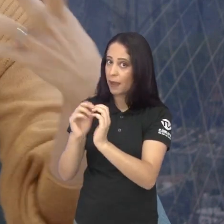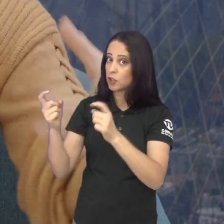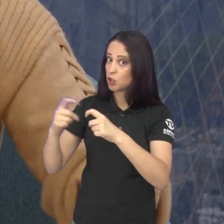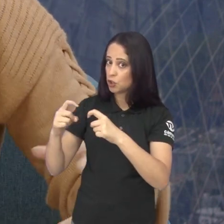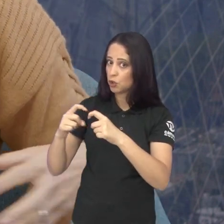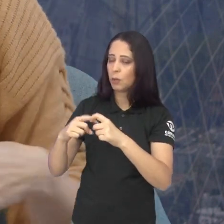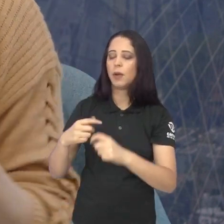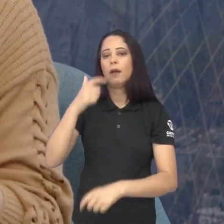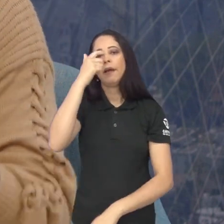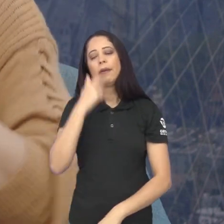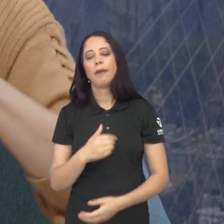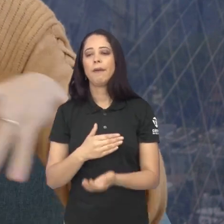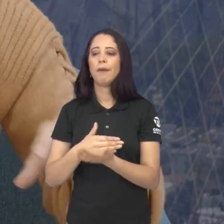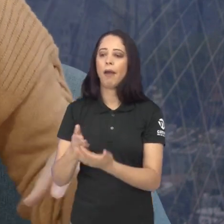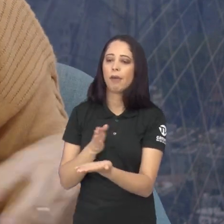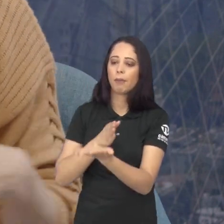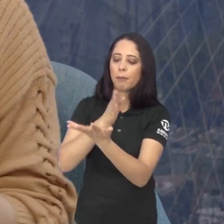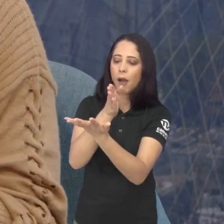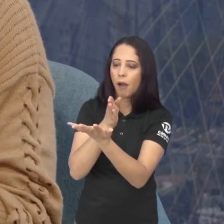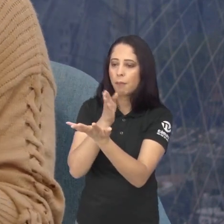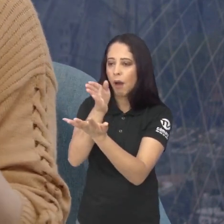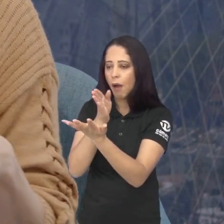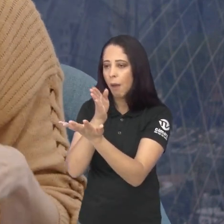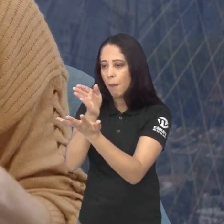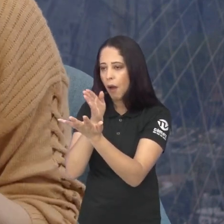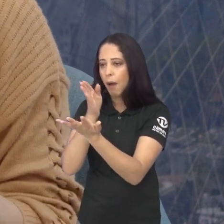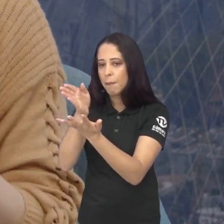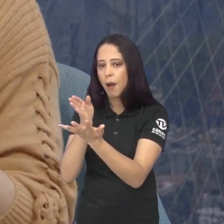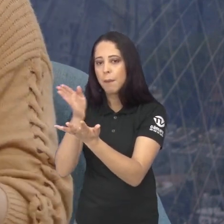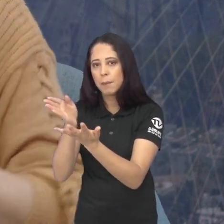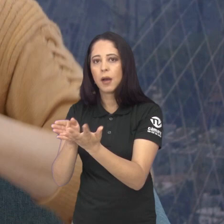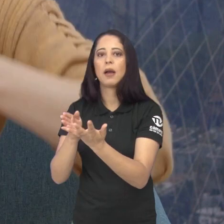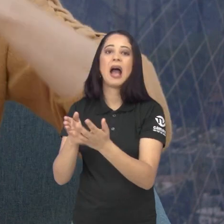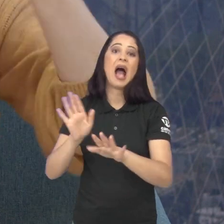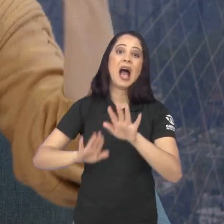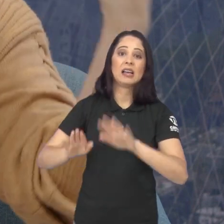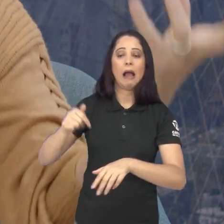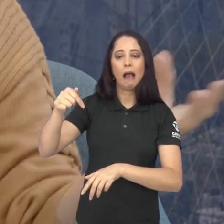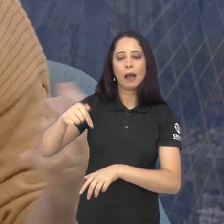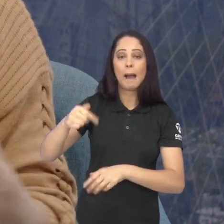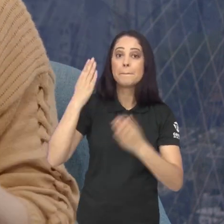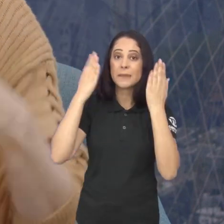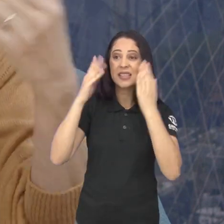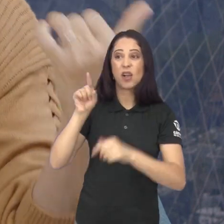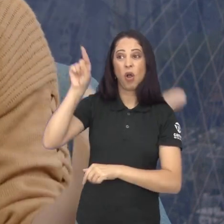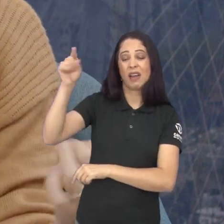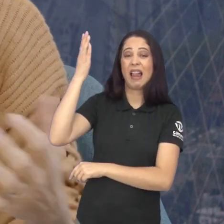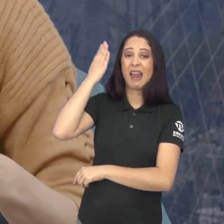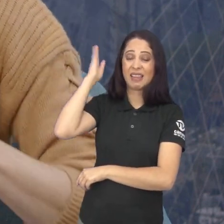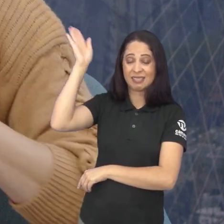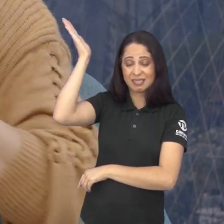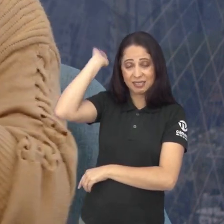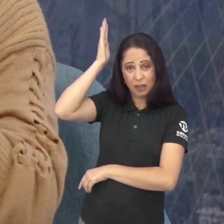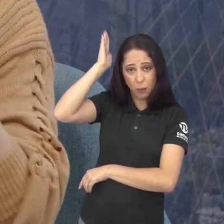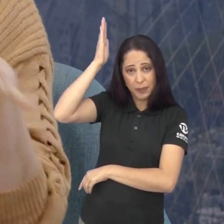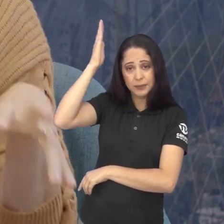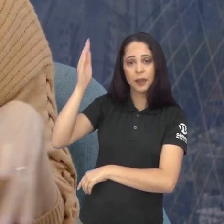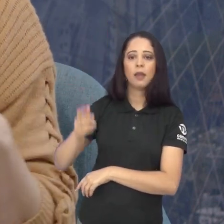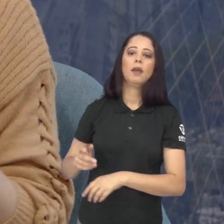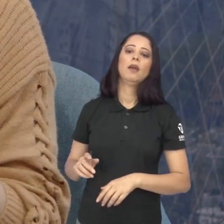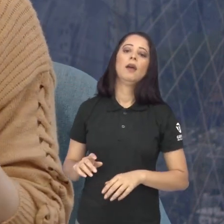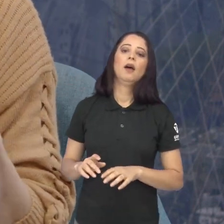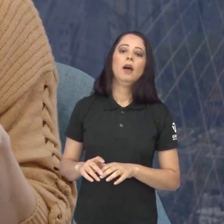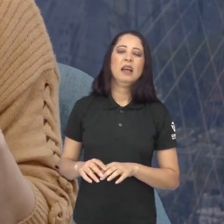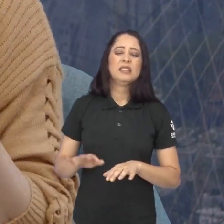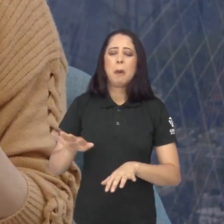psiquiatra. E a gente começou essa saga, né, de buscar profissionais que tivessem conhecimento aqui. A psicóloga na época era em Taubaté, e a gente ficou nessa